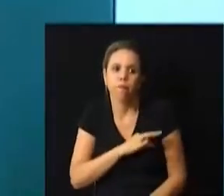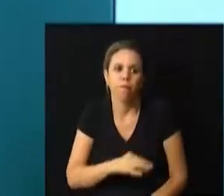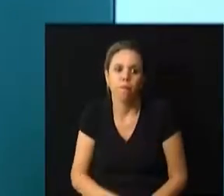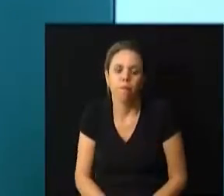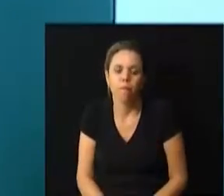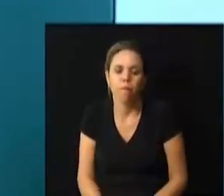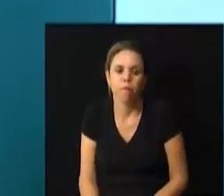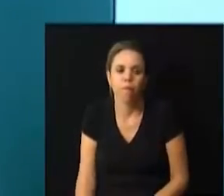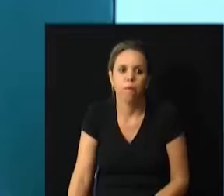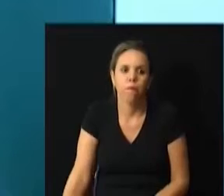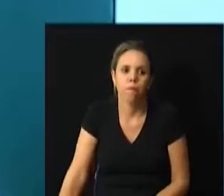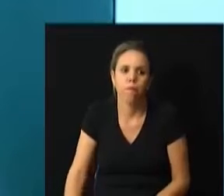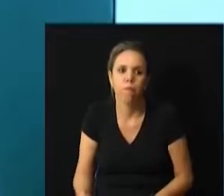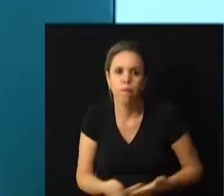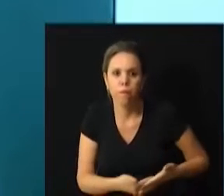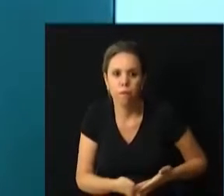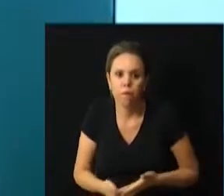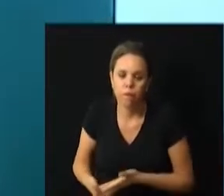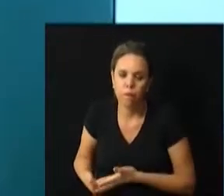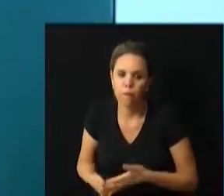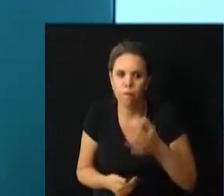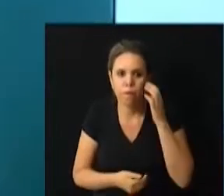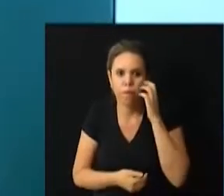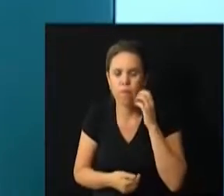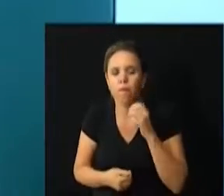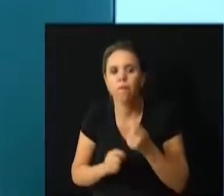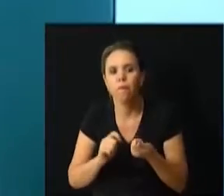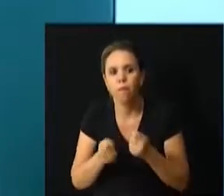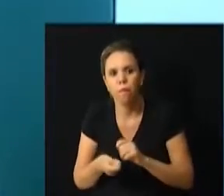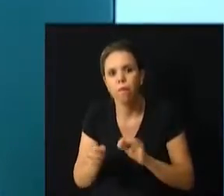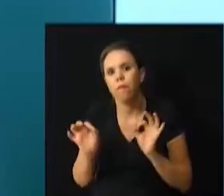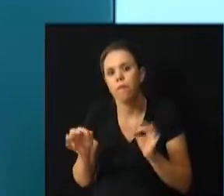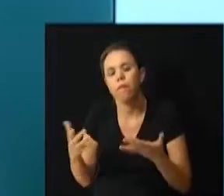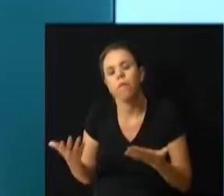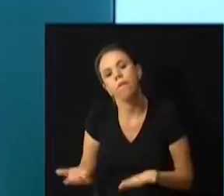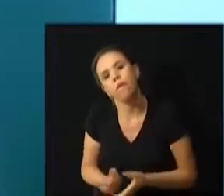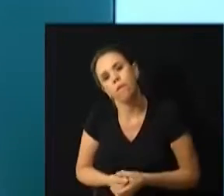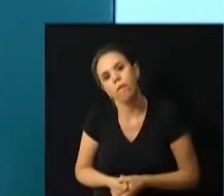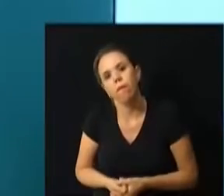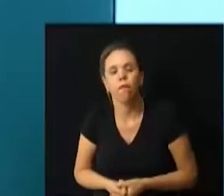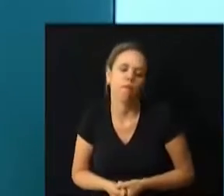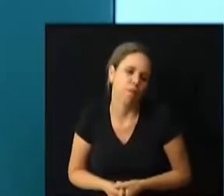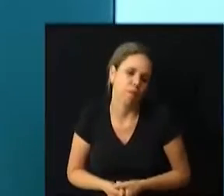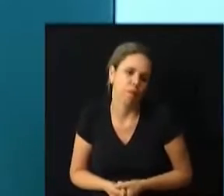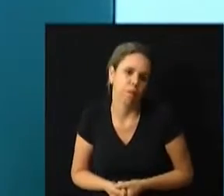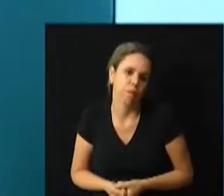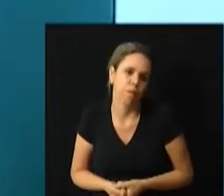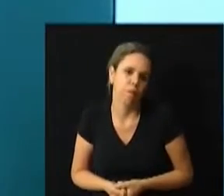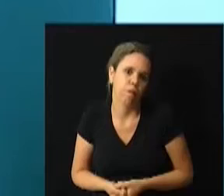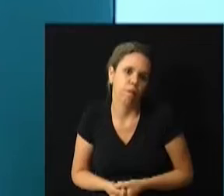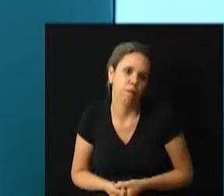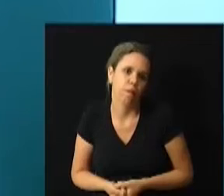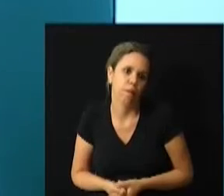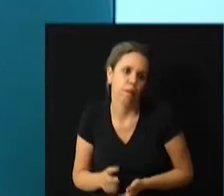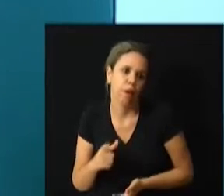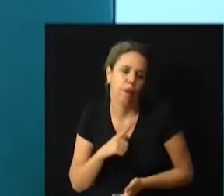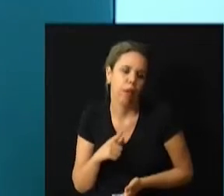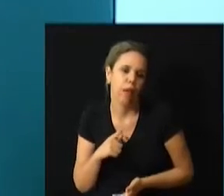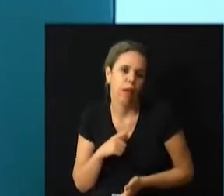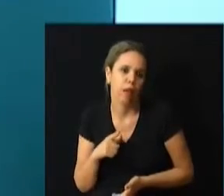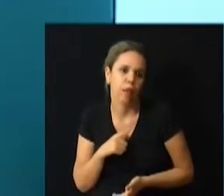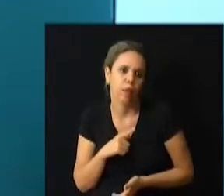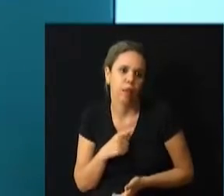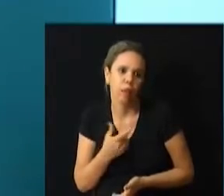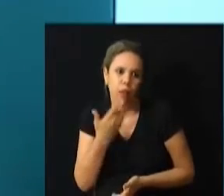Técnicas, né, que eles chamam, né? Esse berço tem que ser um berço adequado, assim, aquelas treliças, né,